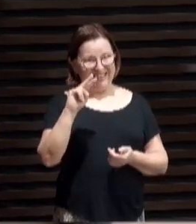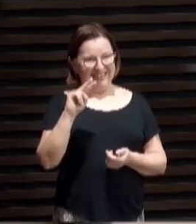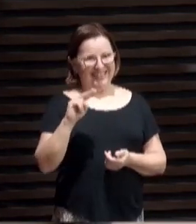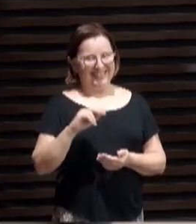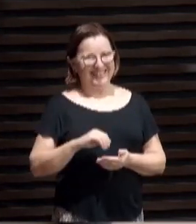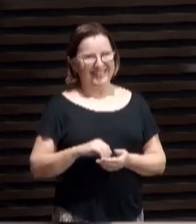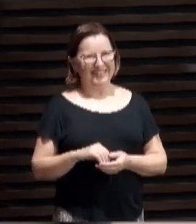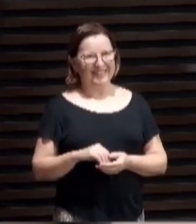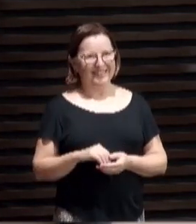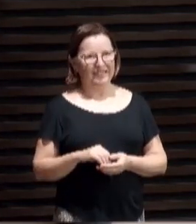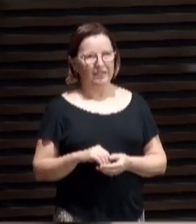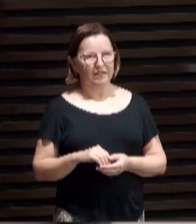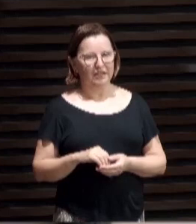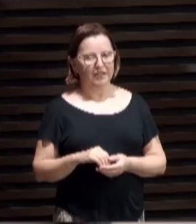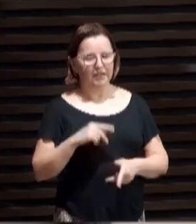os